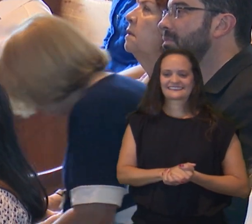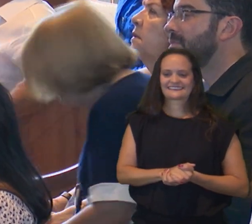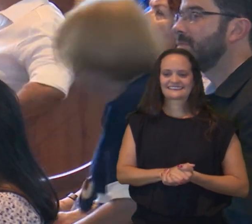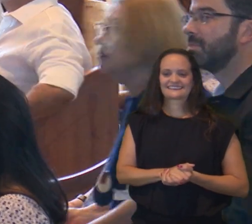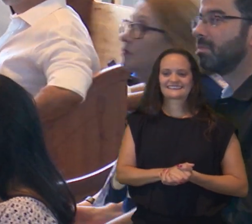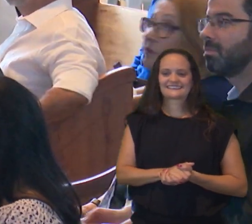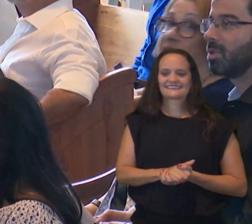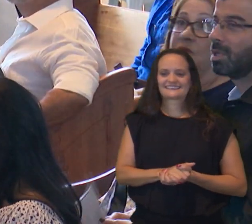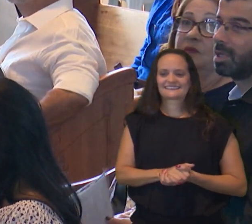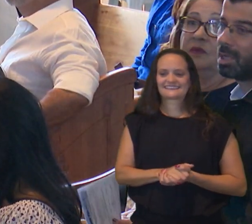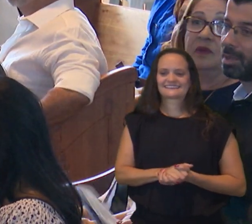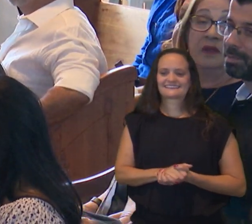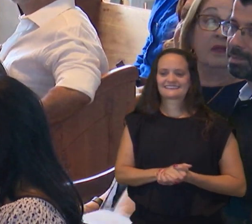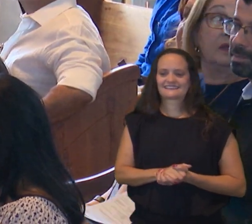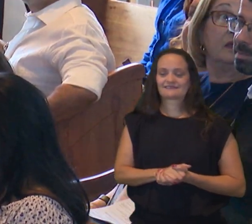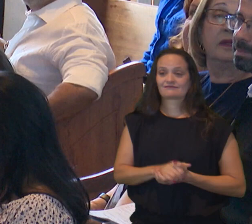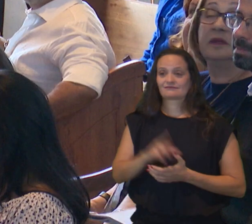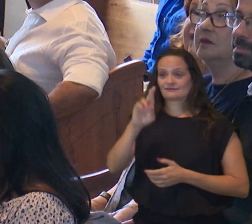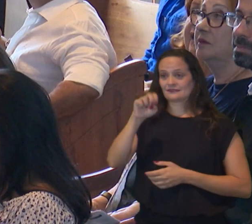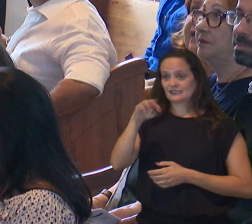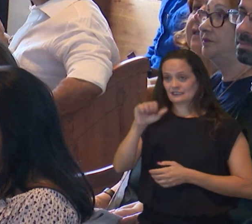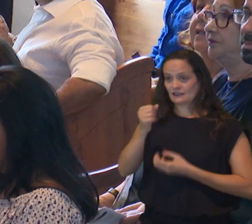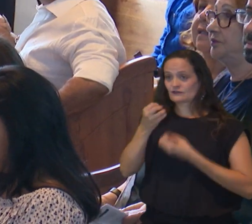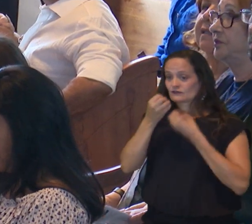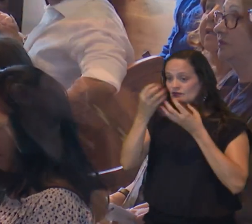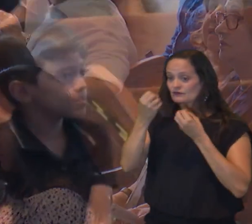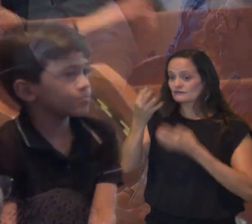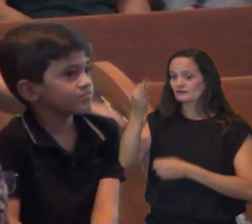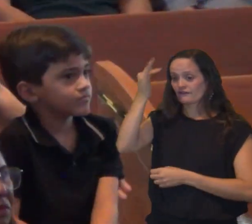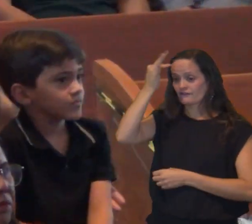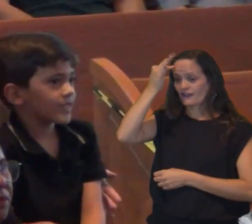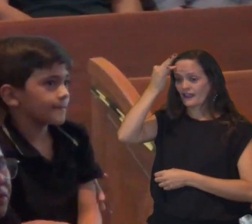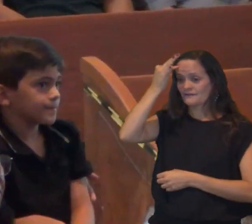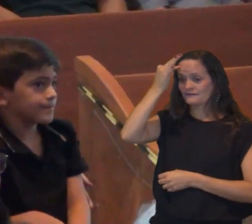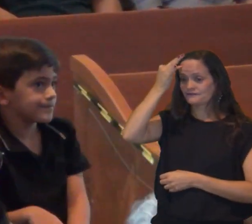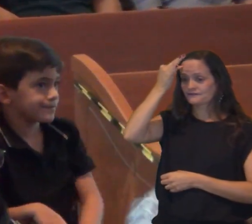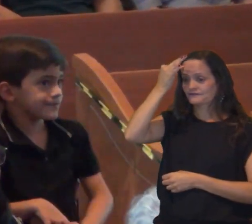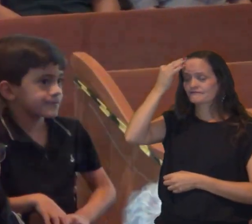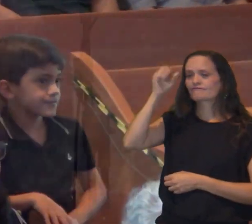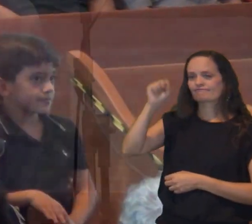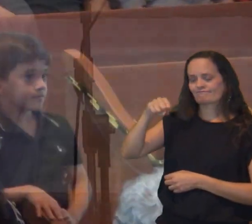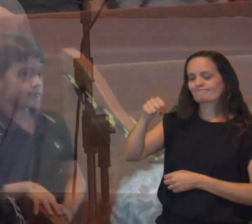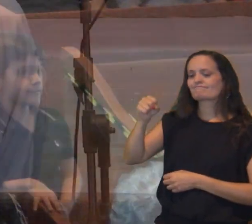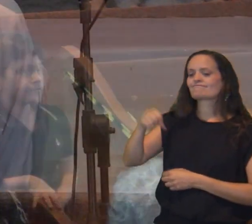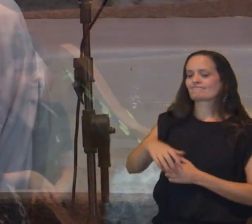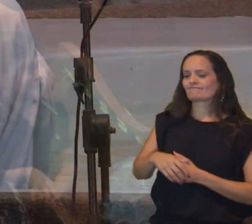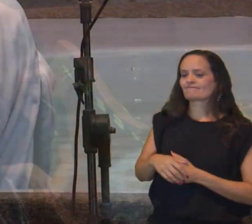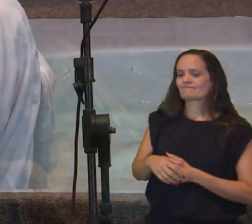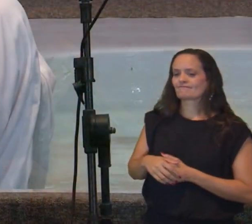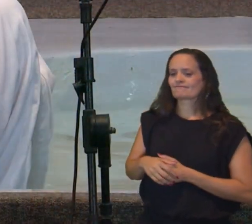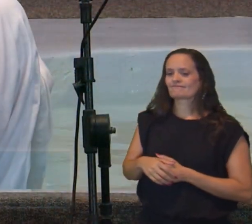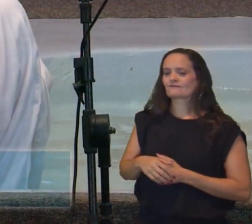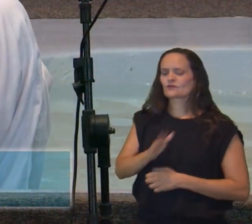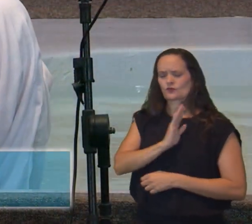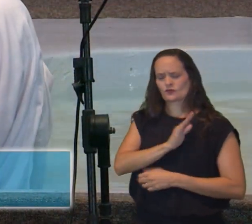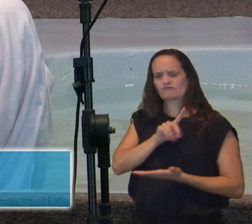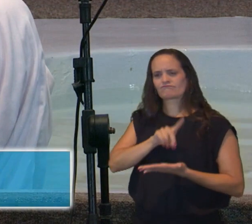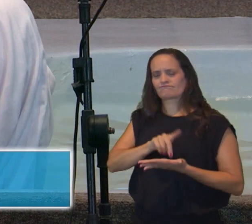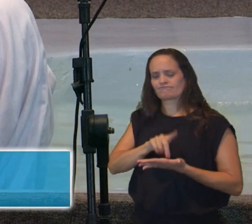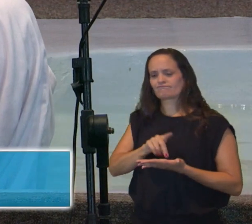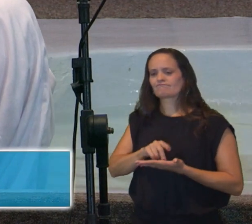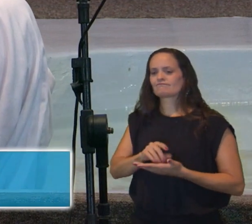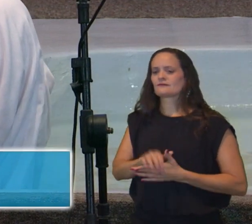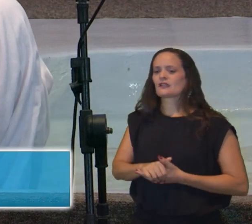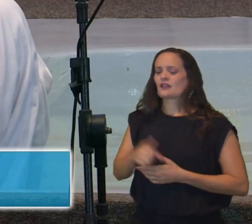Renato, você confirma a sua pública profissão de fé, meu irmão? De todo o coração, De sim. todo o coração. Eu,